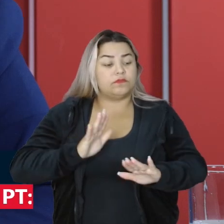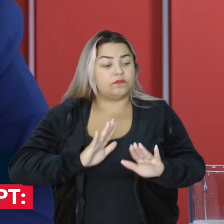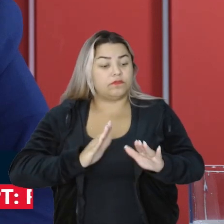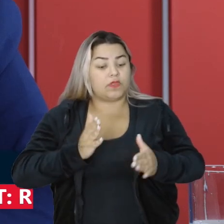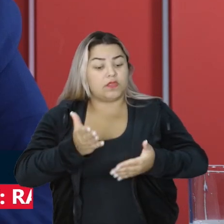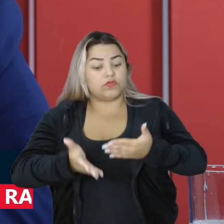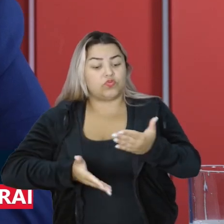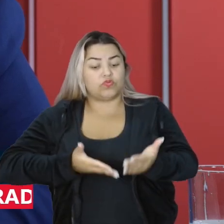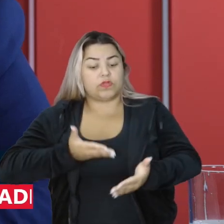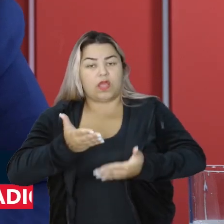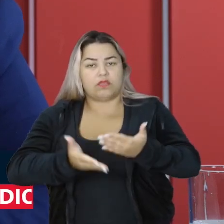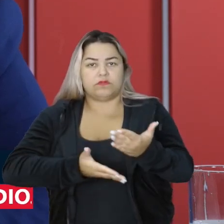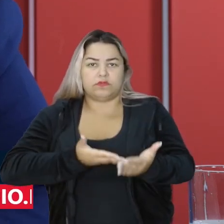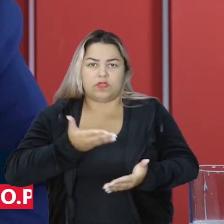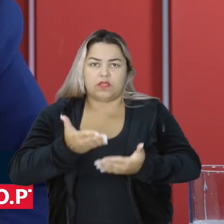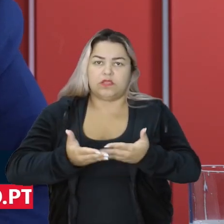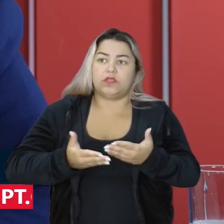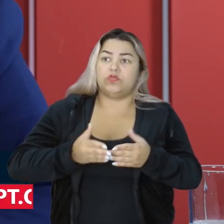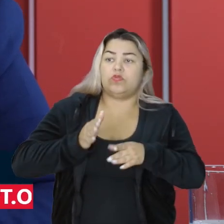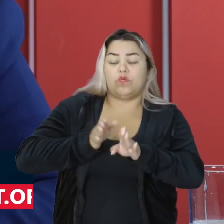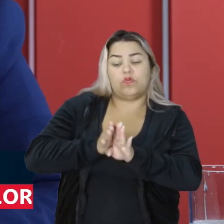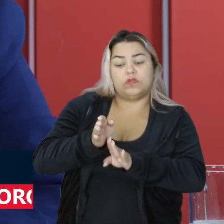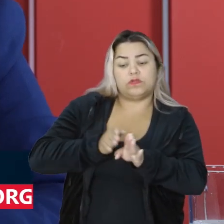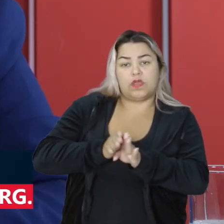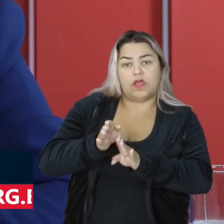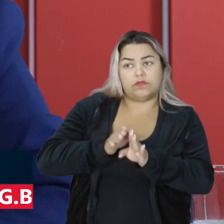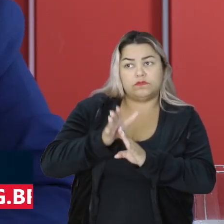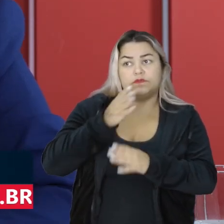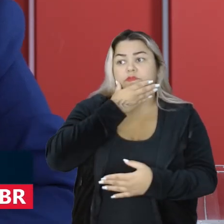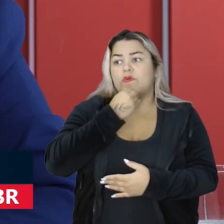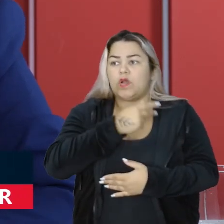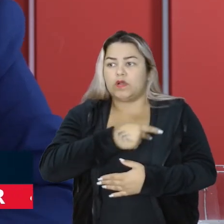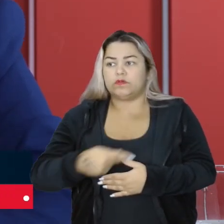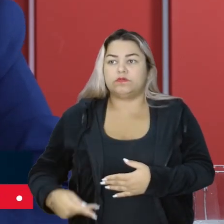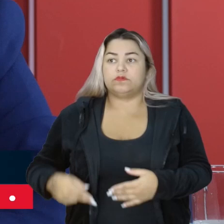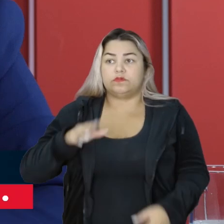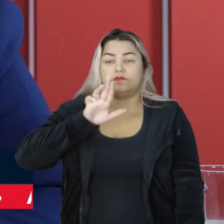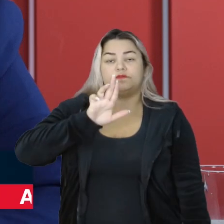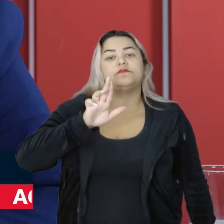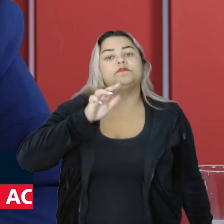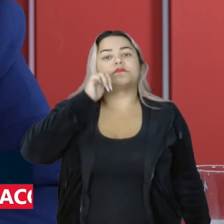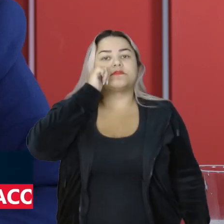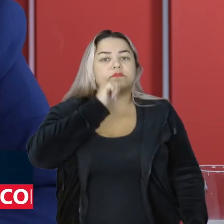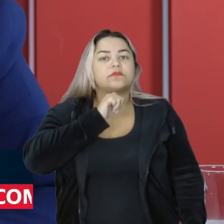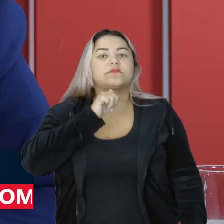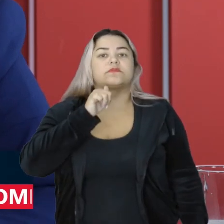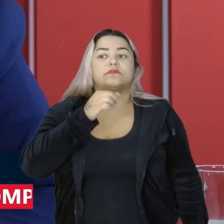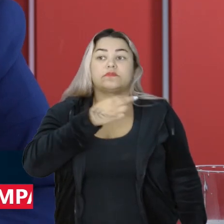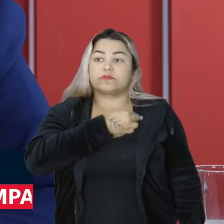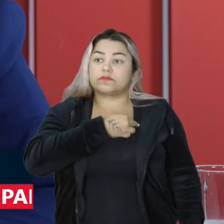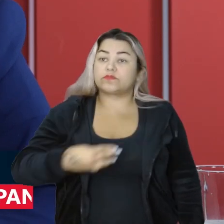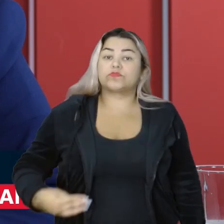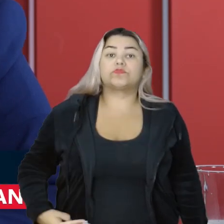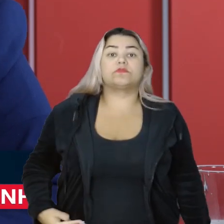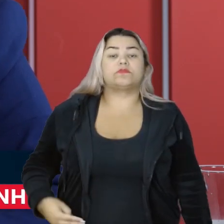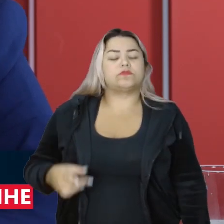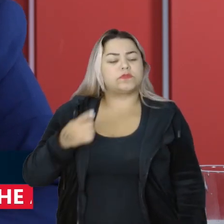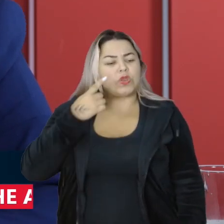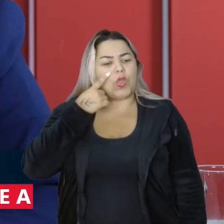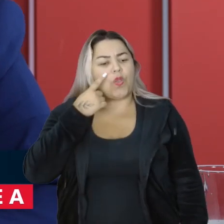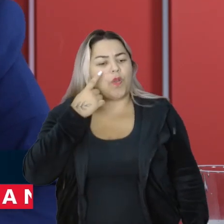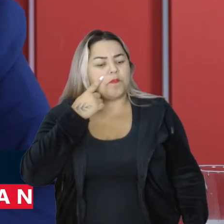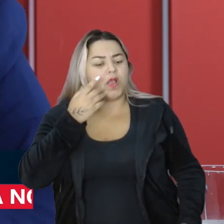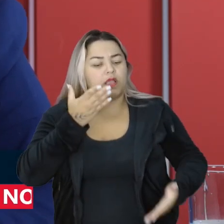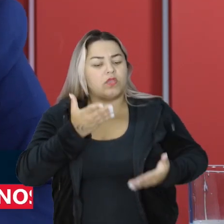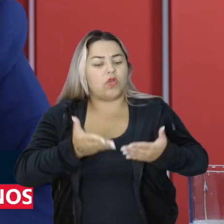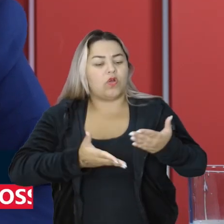Ministério está tendo, orientado pelo presidente, com a preocupação da ministra, que todo dia olha para isso com a maior atenção, para que a